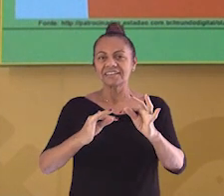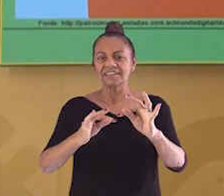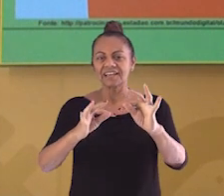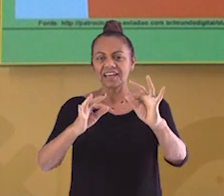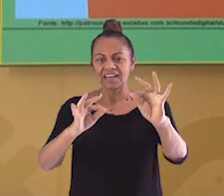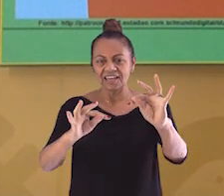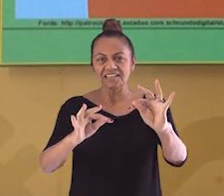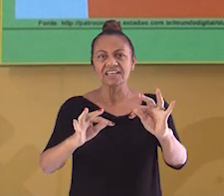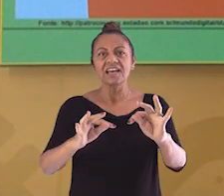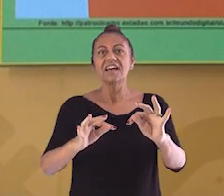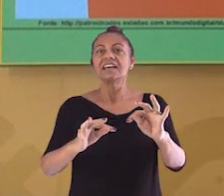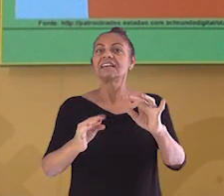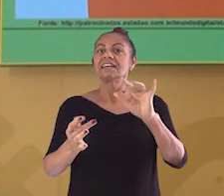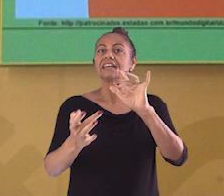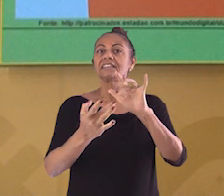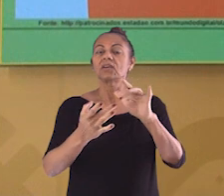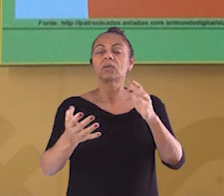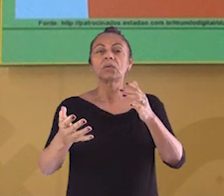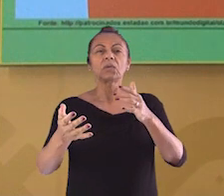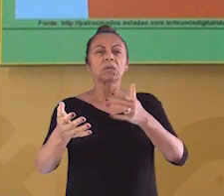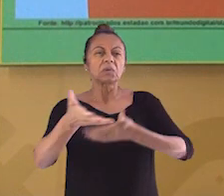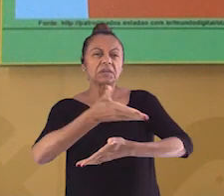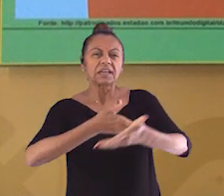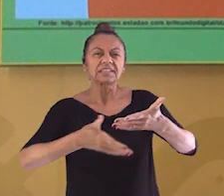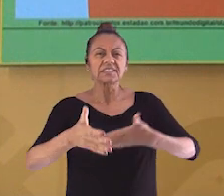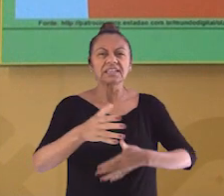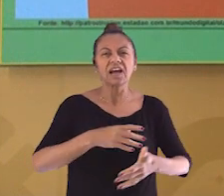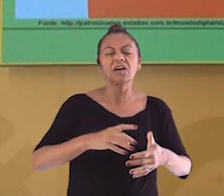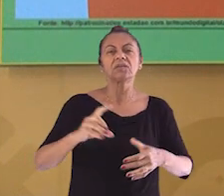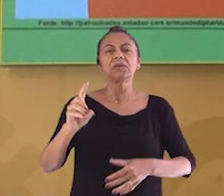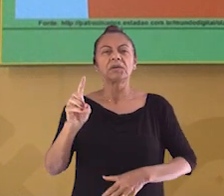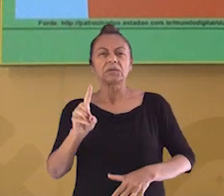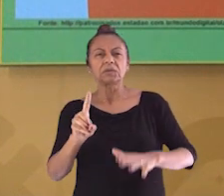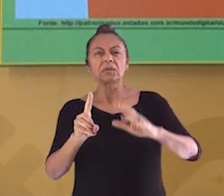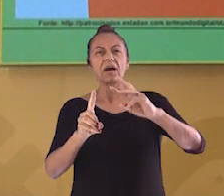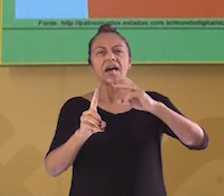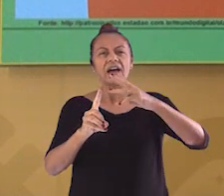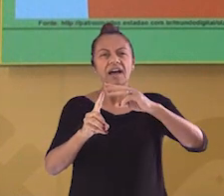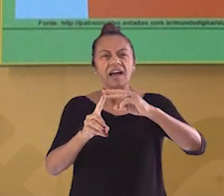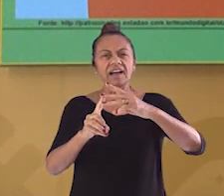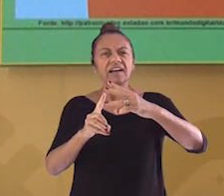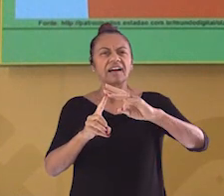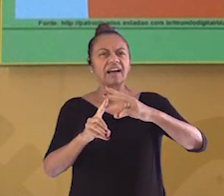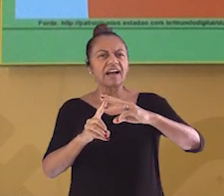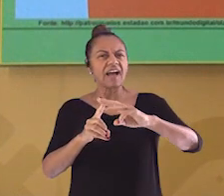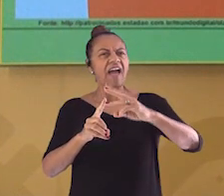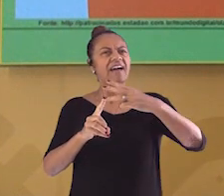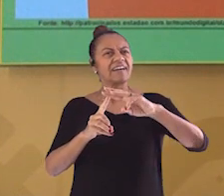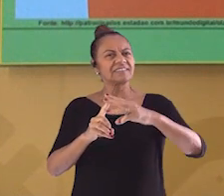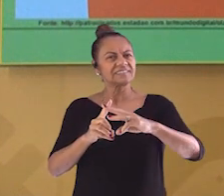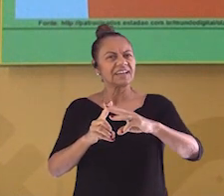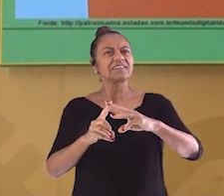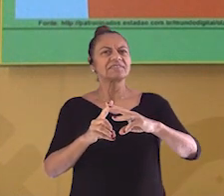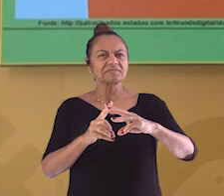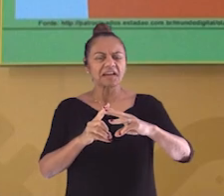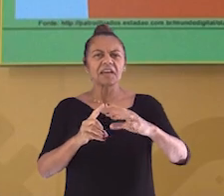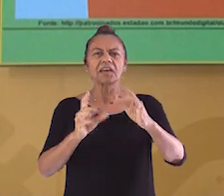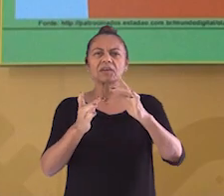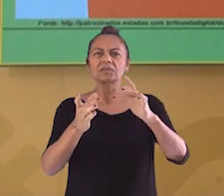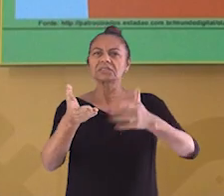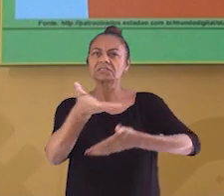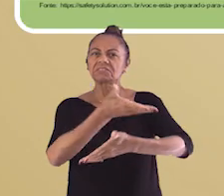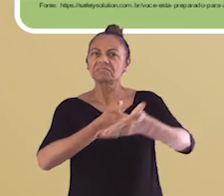tecnologia e essa conexão Wi-Fi entre as coisas e as pessoas faz com que tudo seja